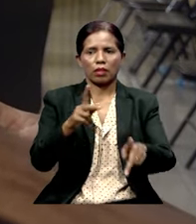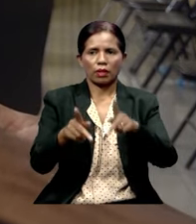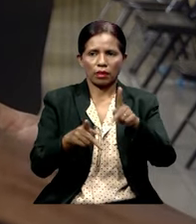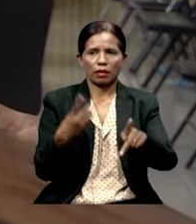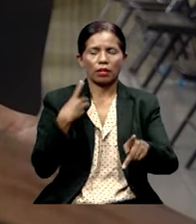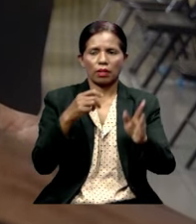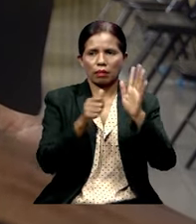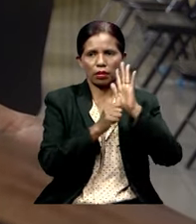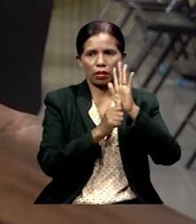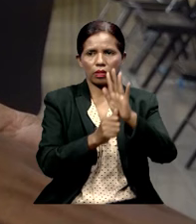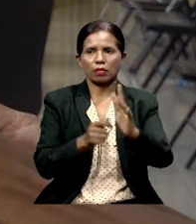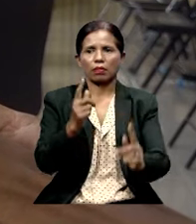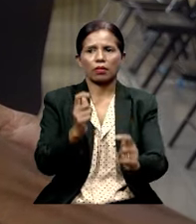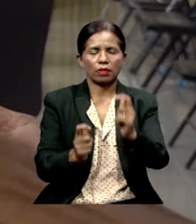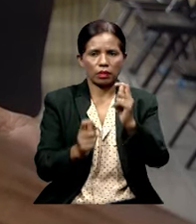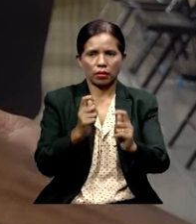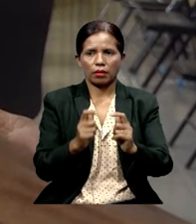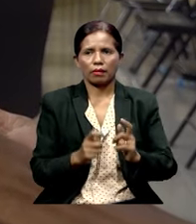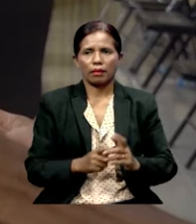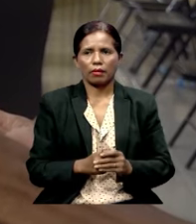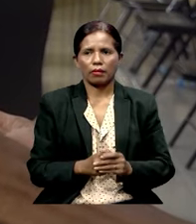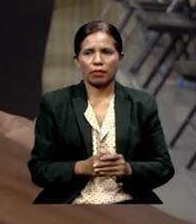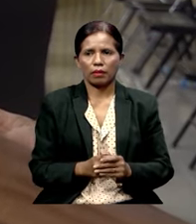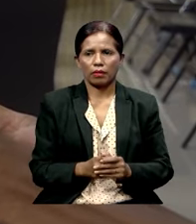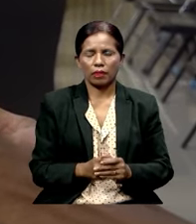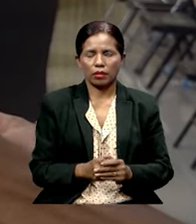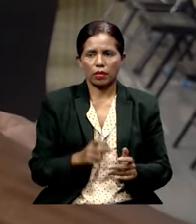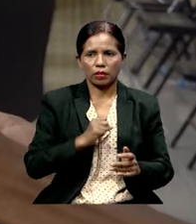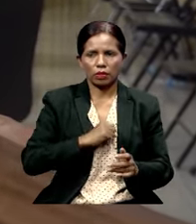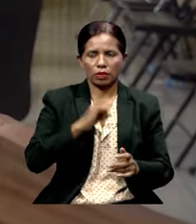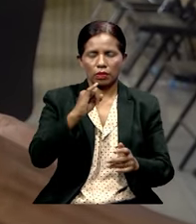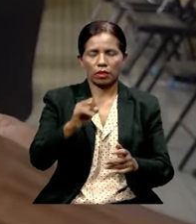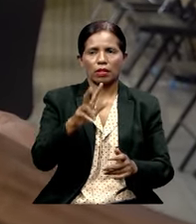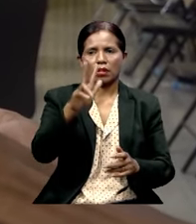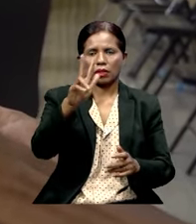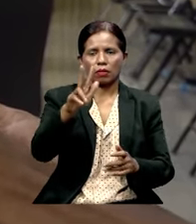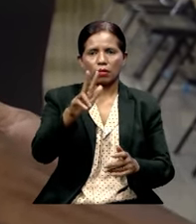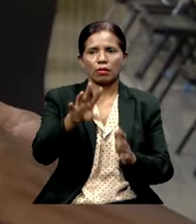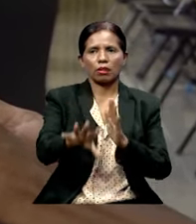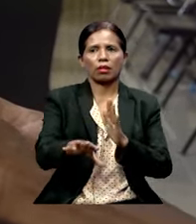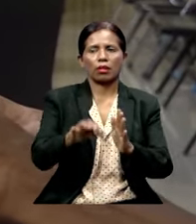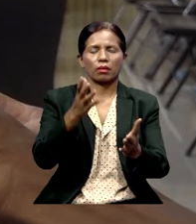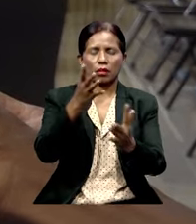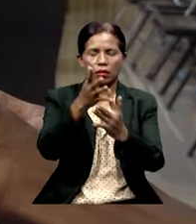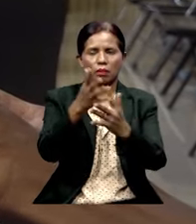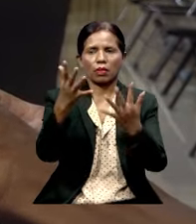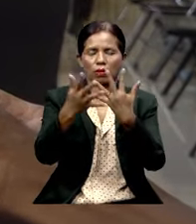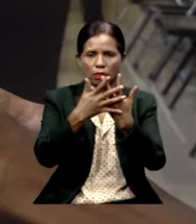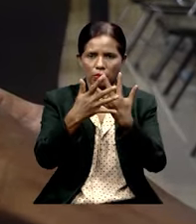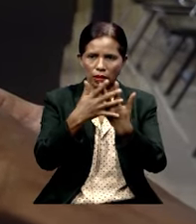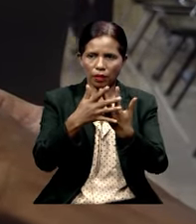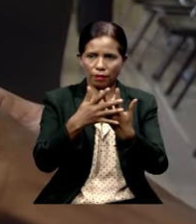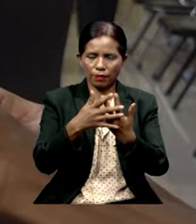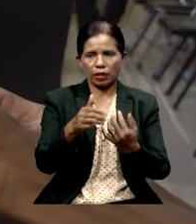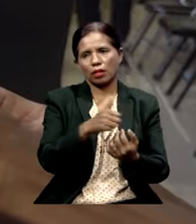Ita apresenta para tribunal distrital Suai, Iha Naintolu Makhetan, prisão preventiva,